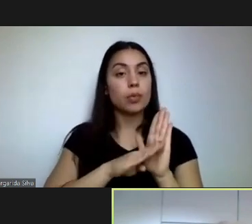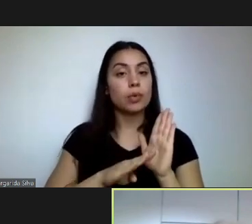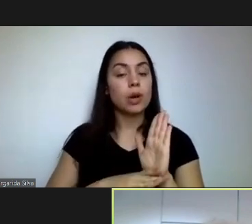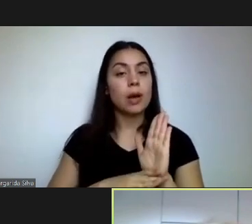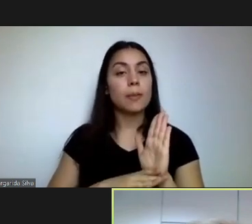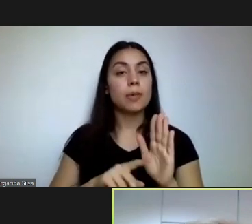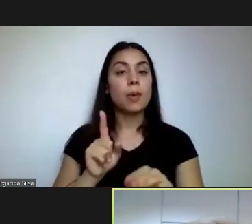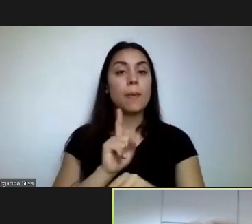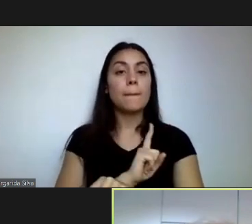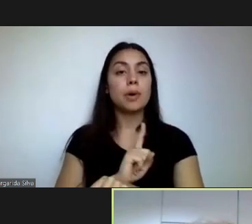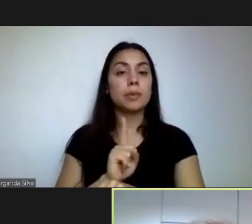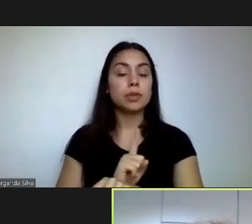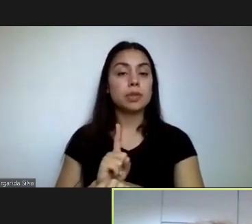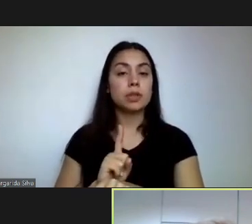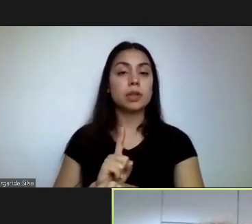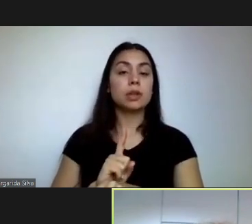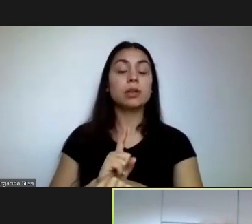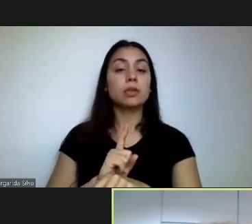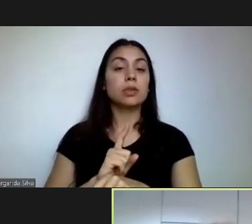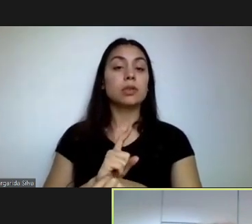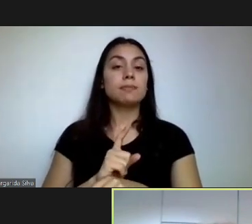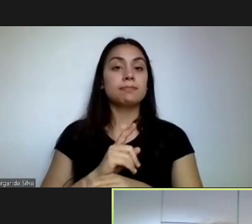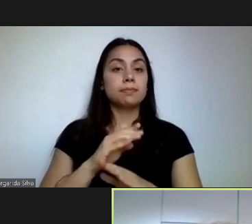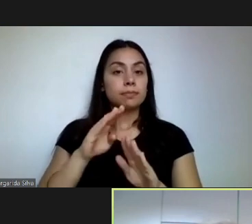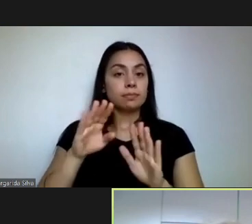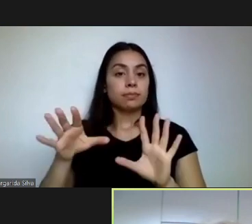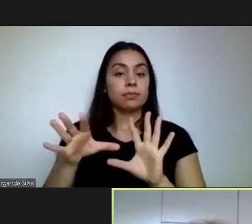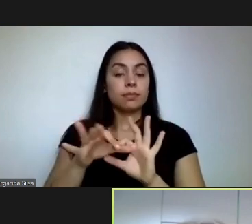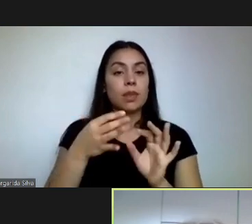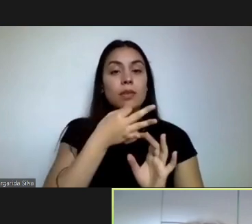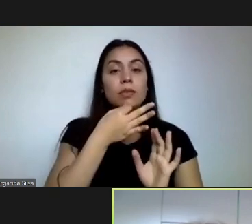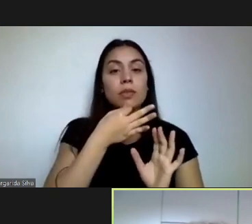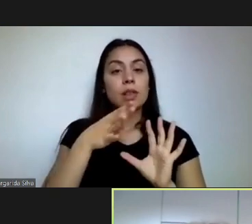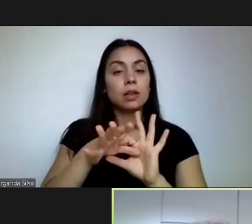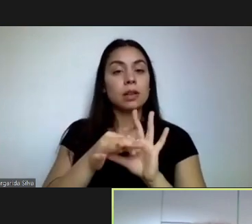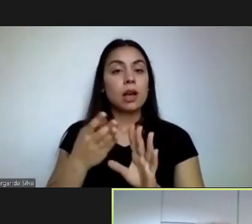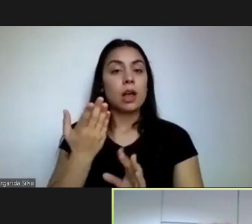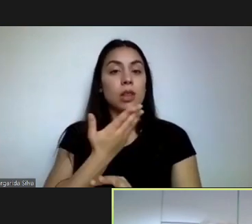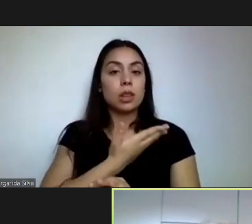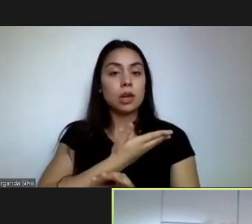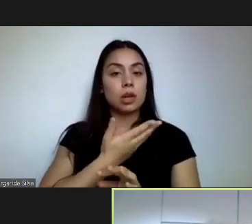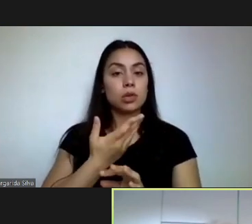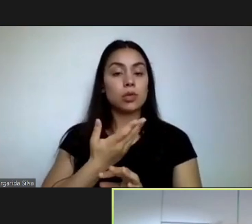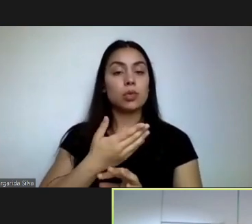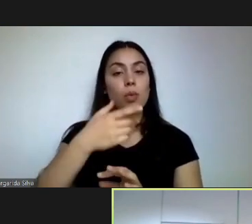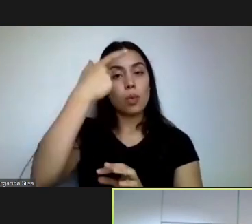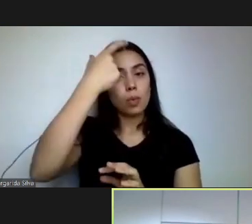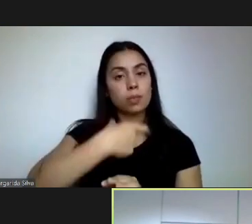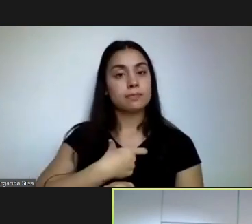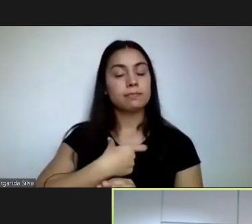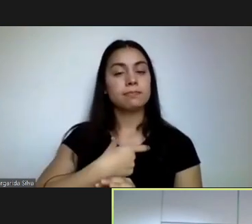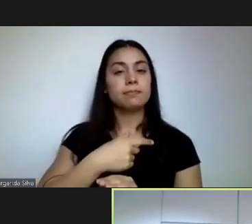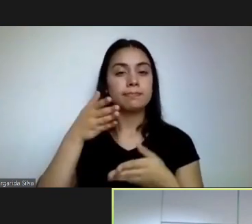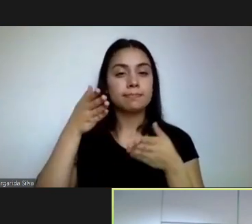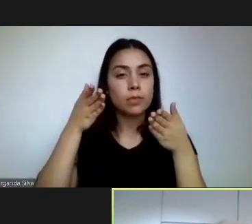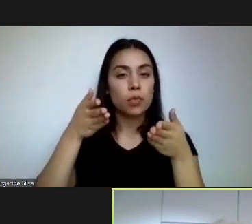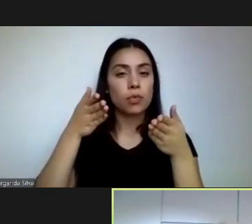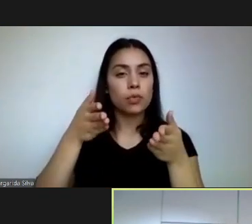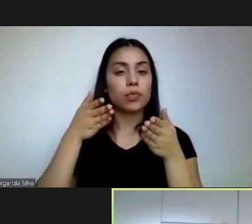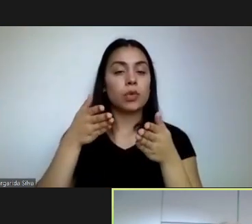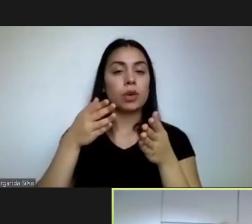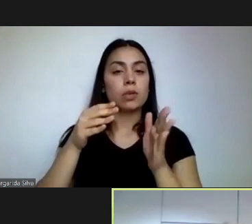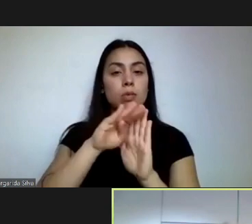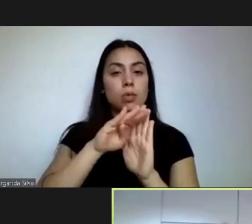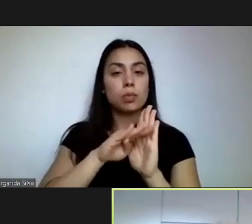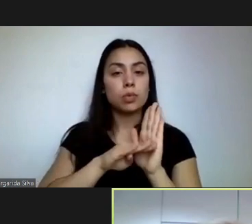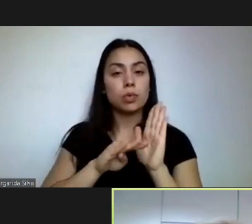a abordar estas questões. Abordamos sempre na perspectiva dos direitos humanos e de chamar a atenção. Por exemplo, nós temos nas